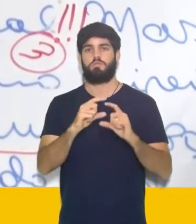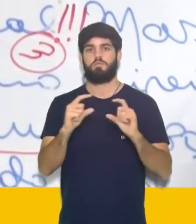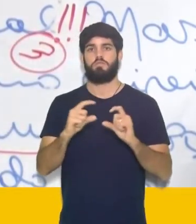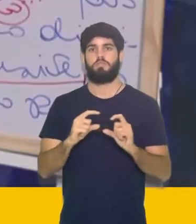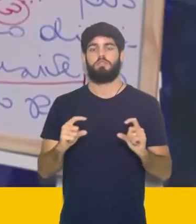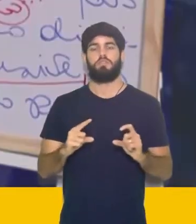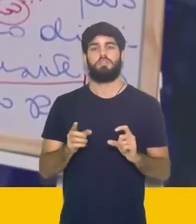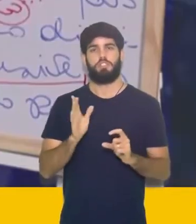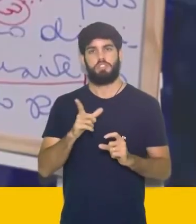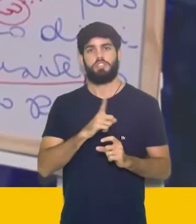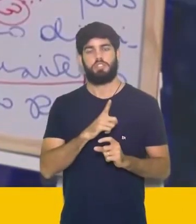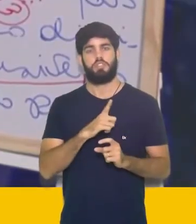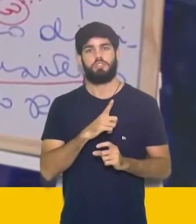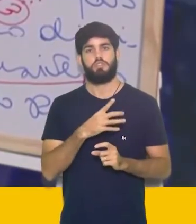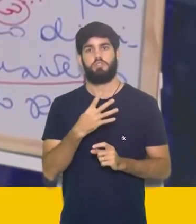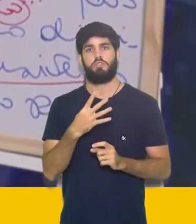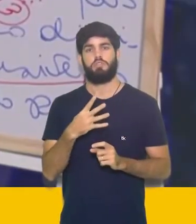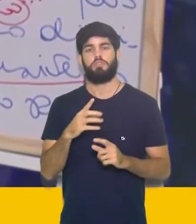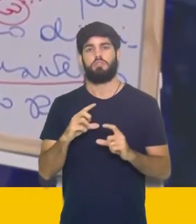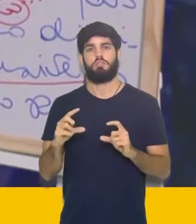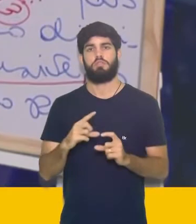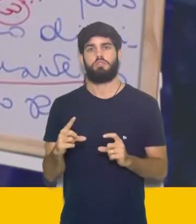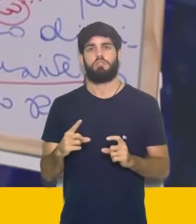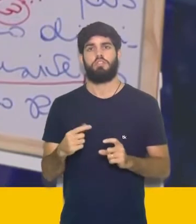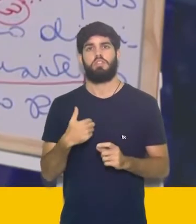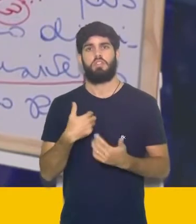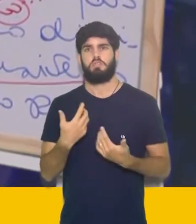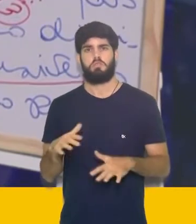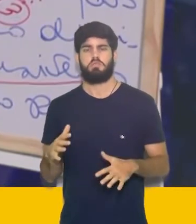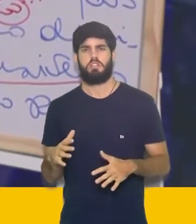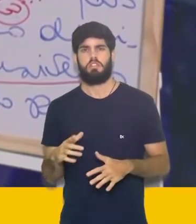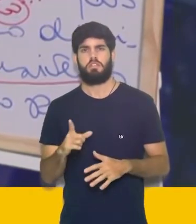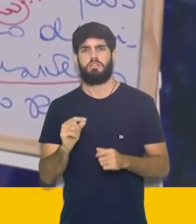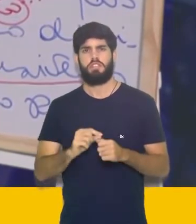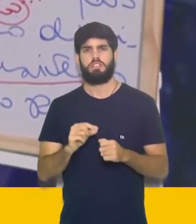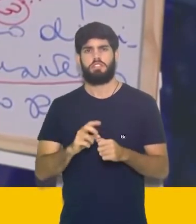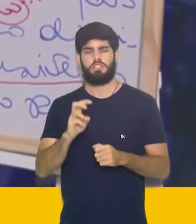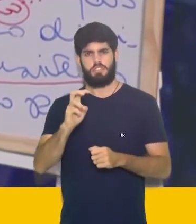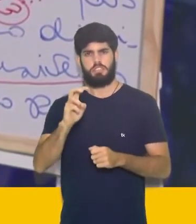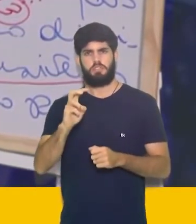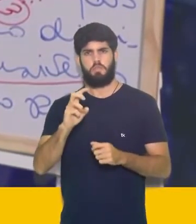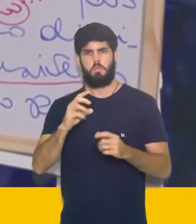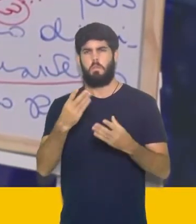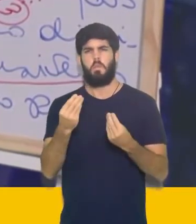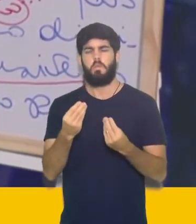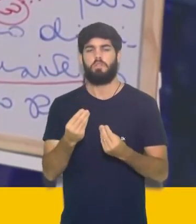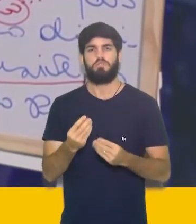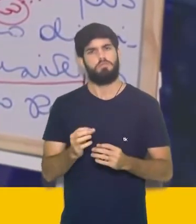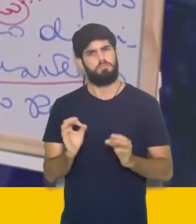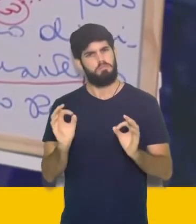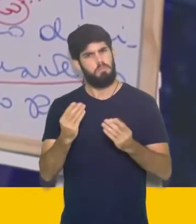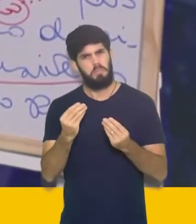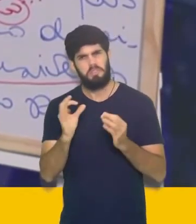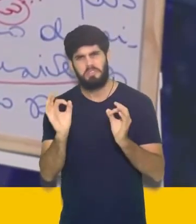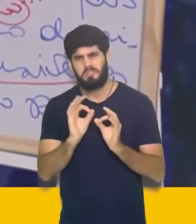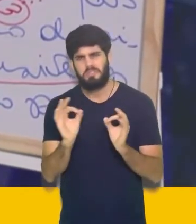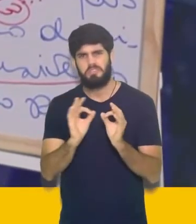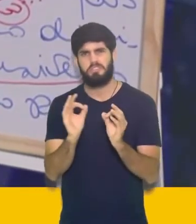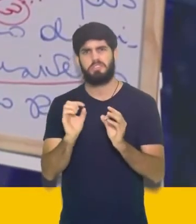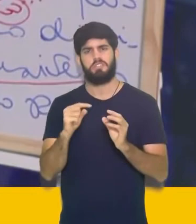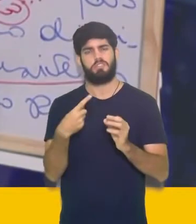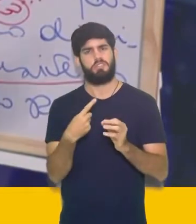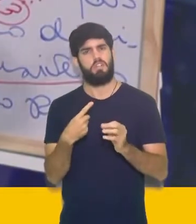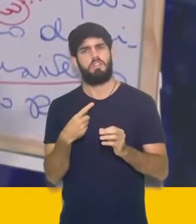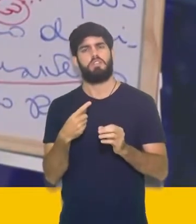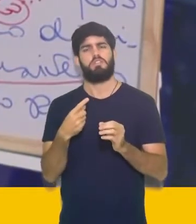1, 2, 3, 4, ah, já tem 4, ah, conselho, eu não quero fazer 5 períodos não, é muito, que é muito, criatura, a